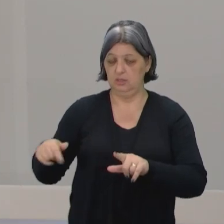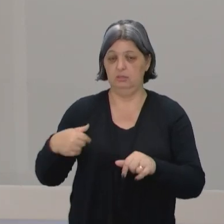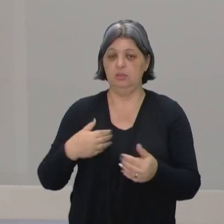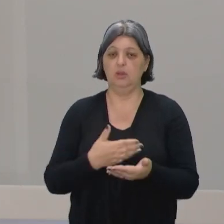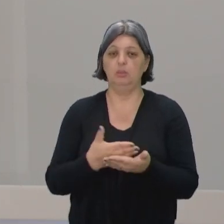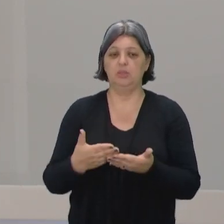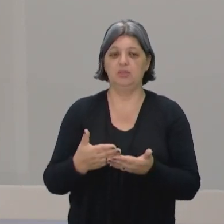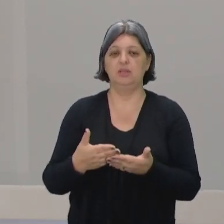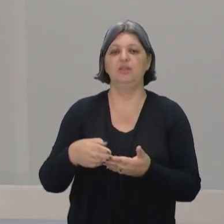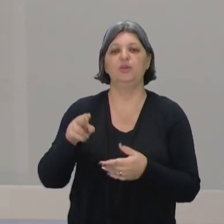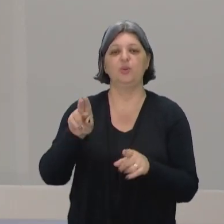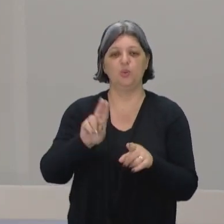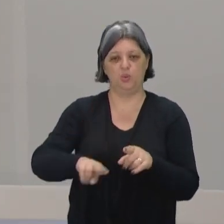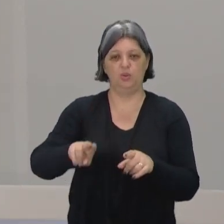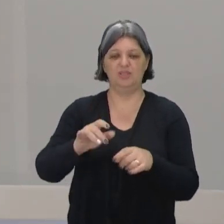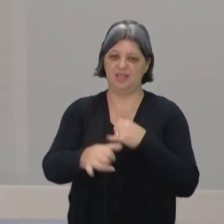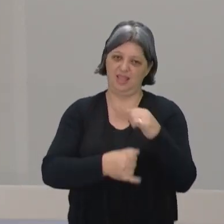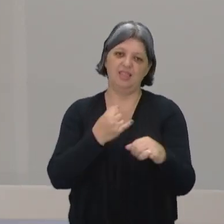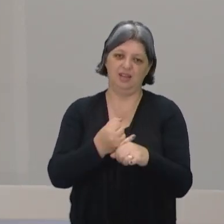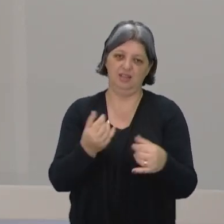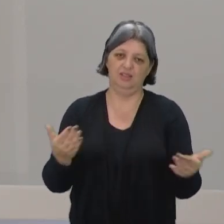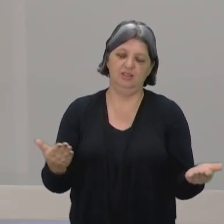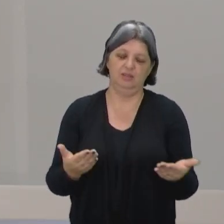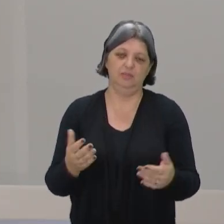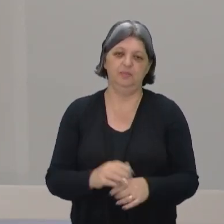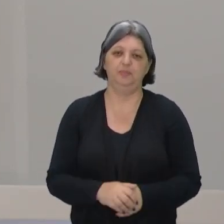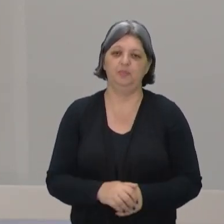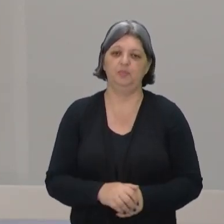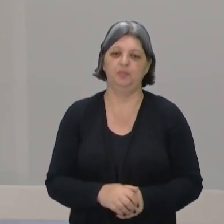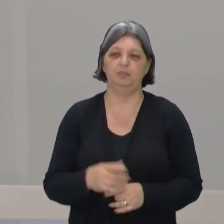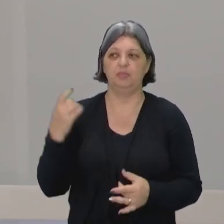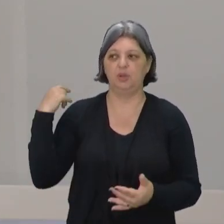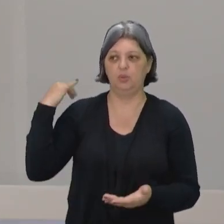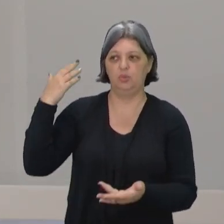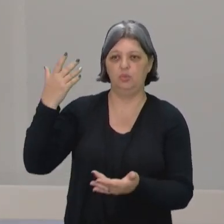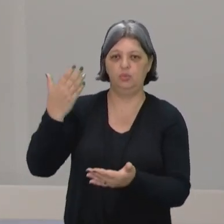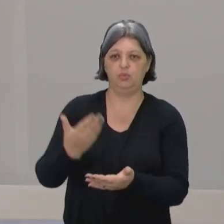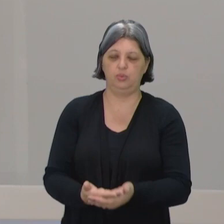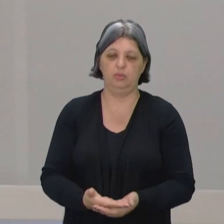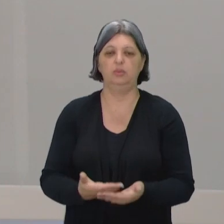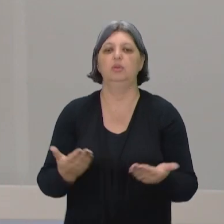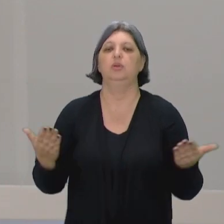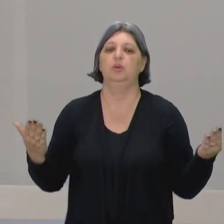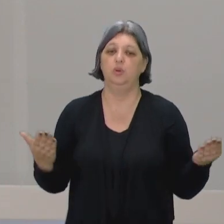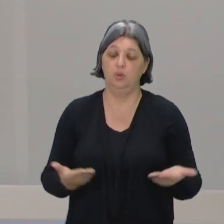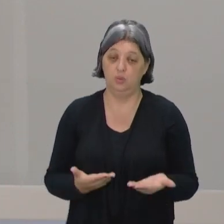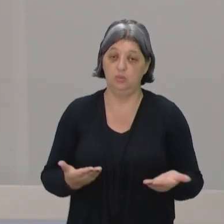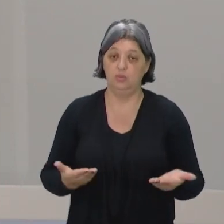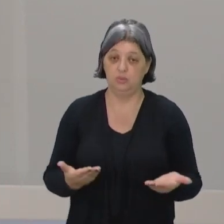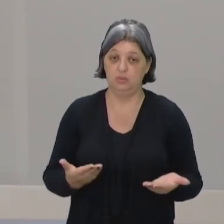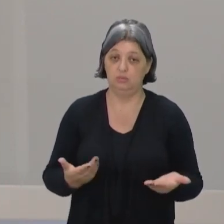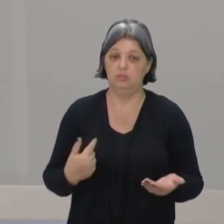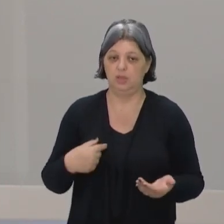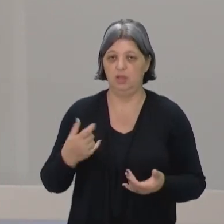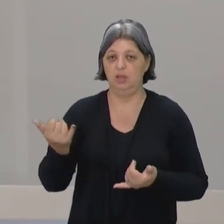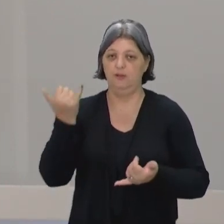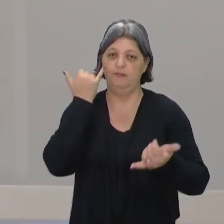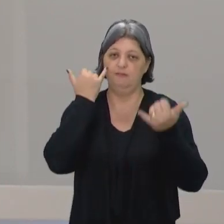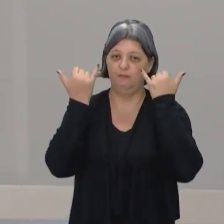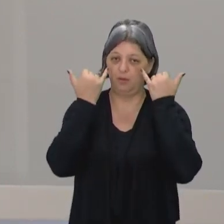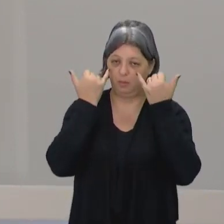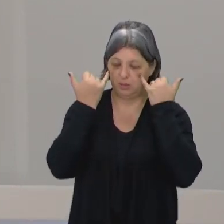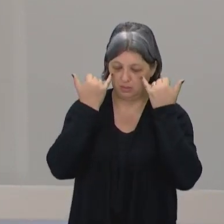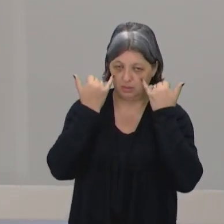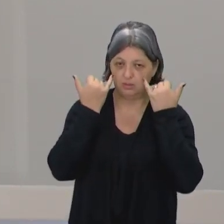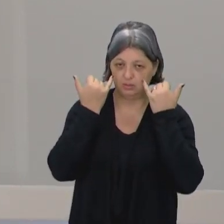da internet, Sim. né? Hoje, a gente já consegue aí observar que eu tenho muita informação ao mesmo tempo,